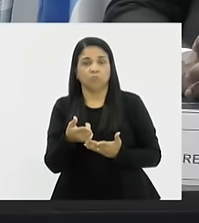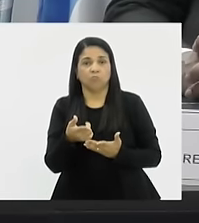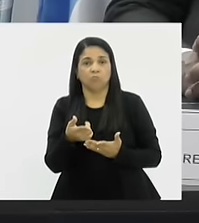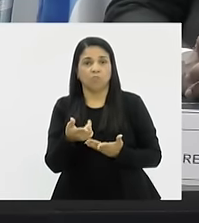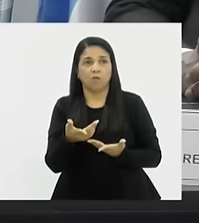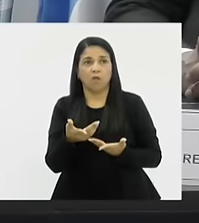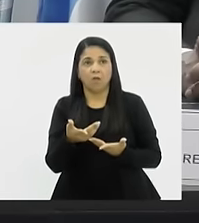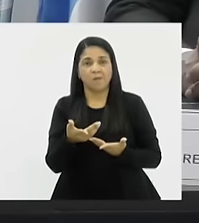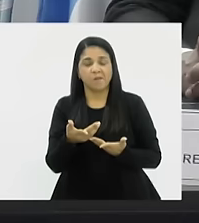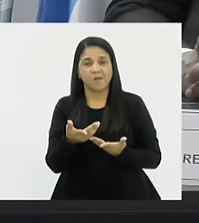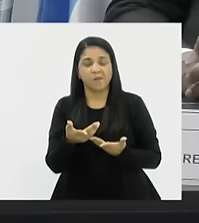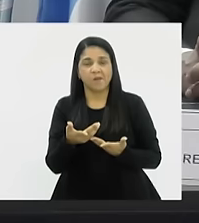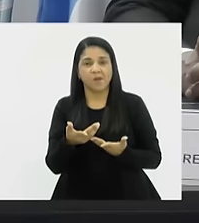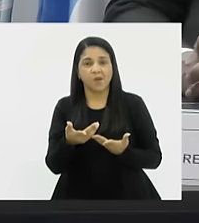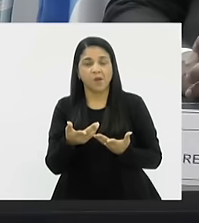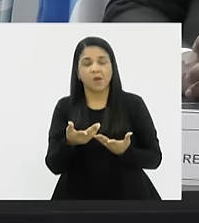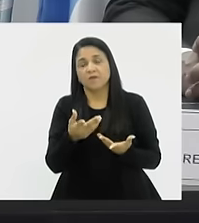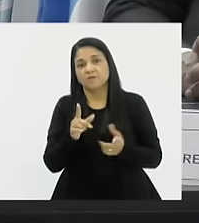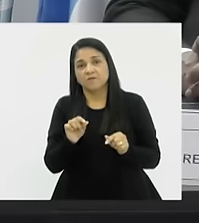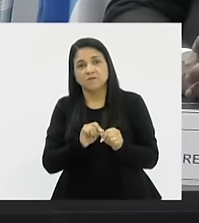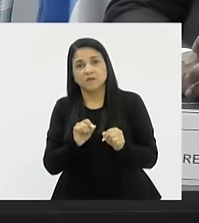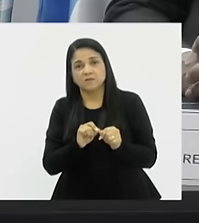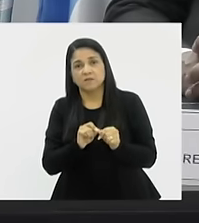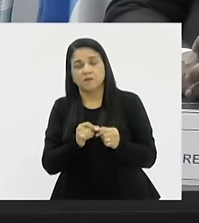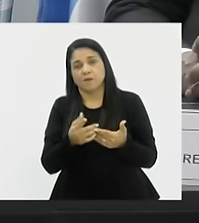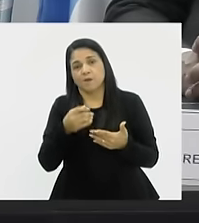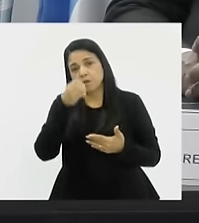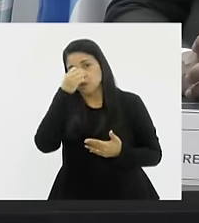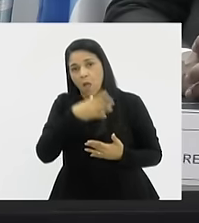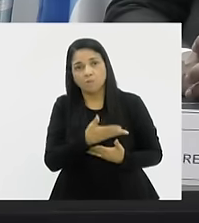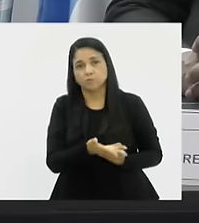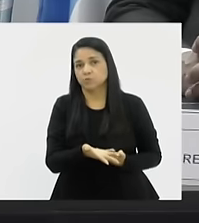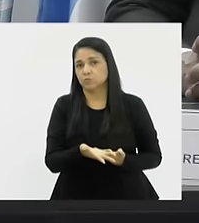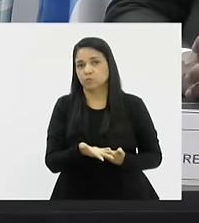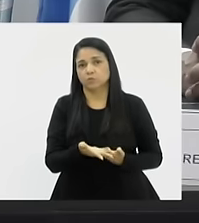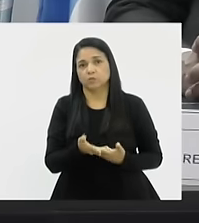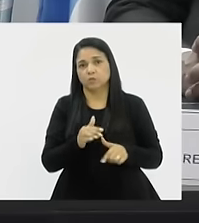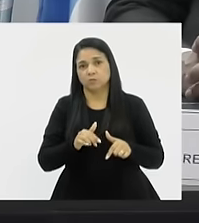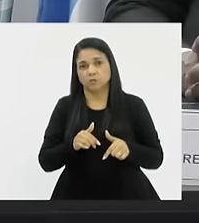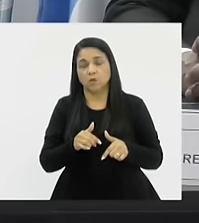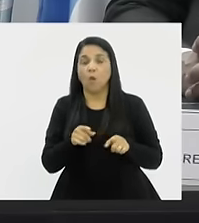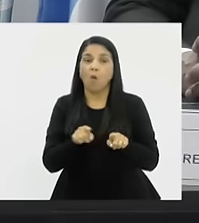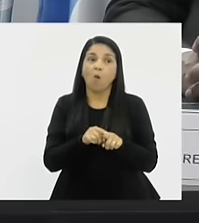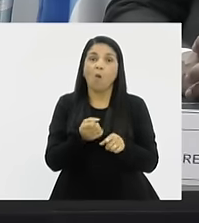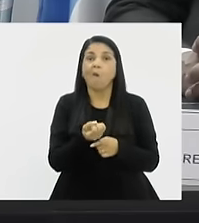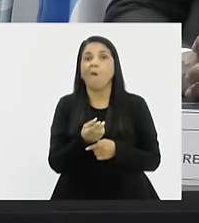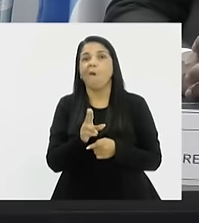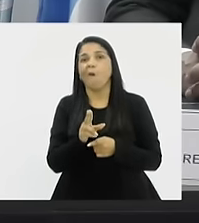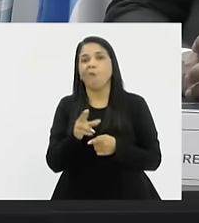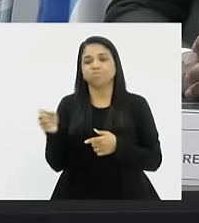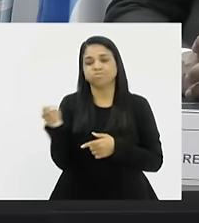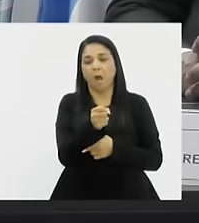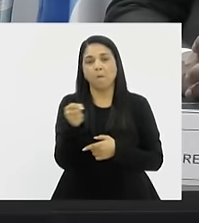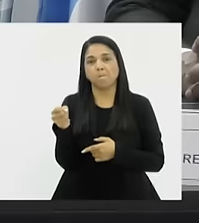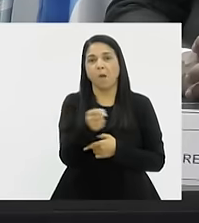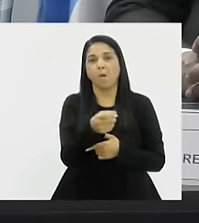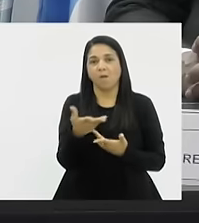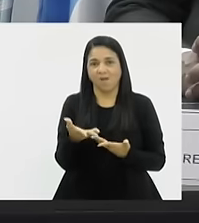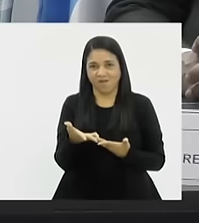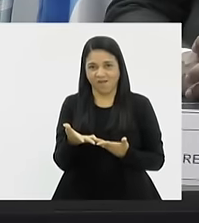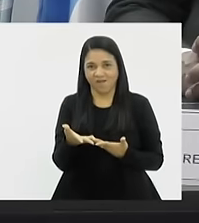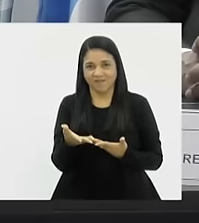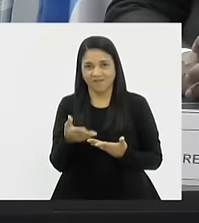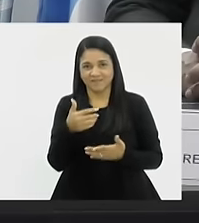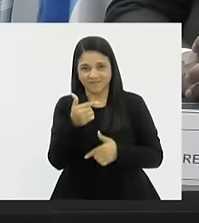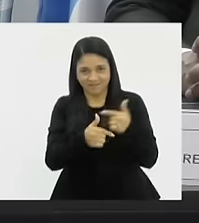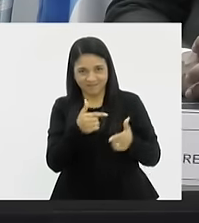cometer as obscuridades que vem cometendo há muito tempo ou para servir de cabide de emprego. Portanto, já